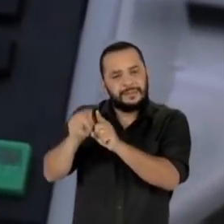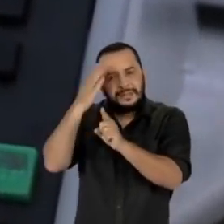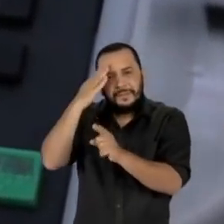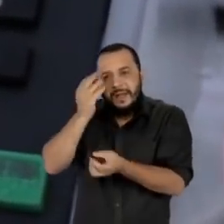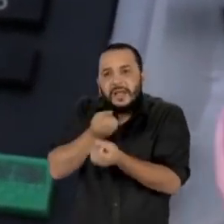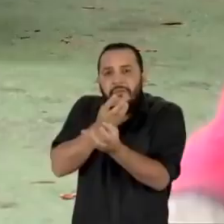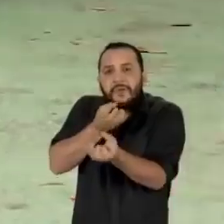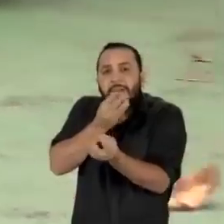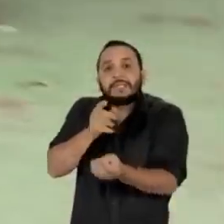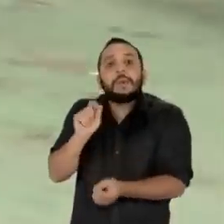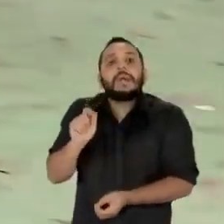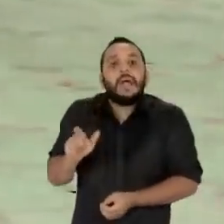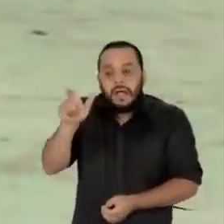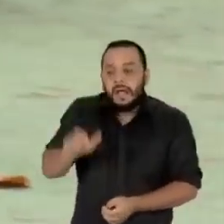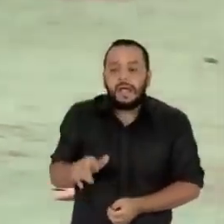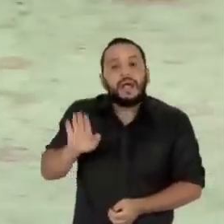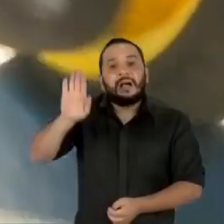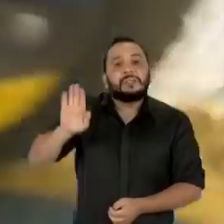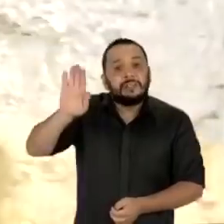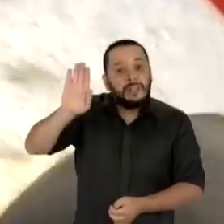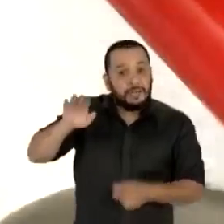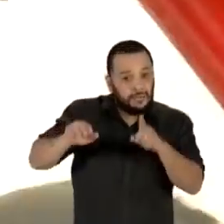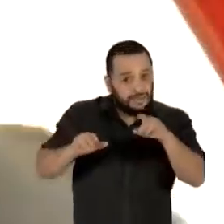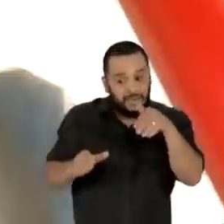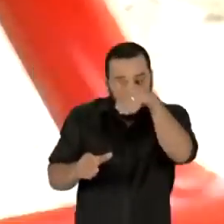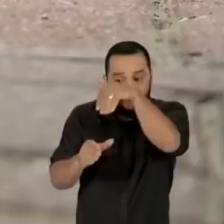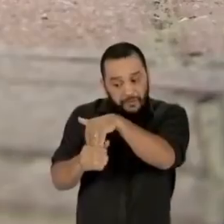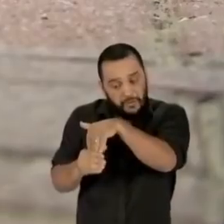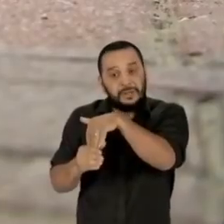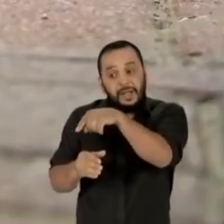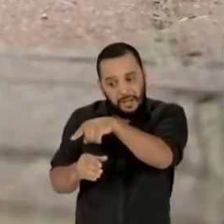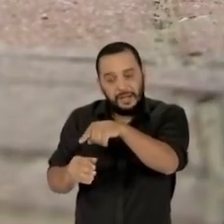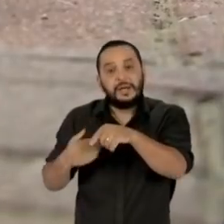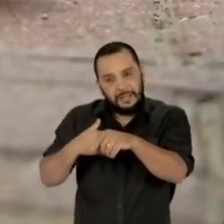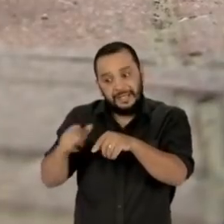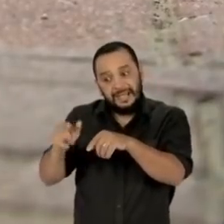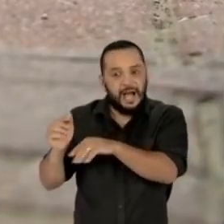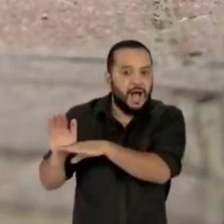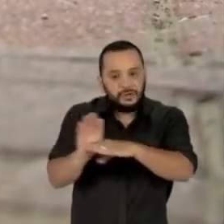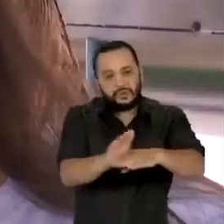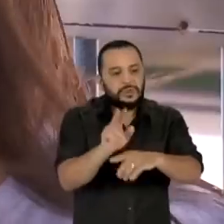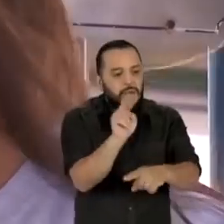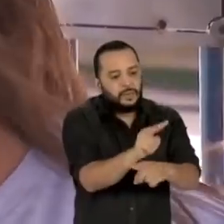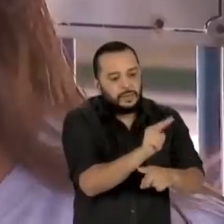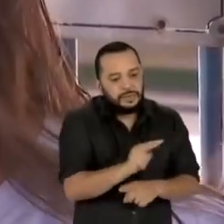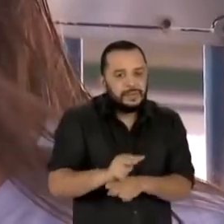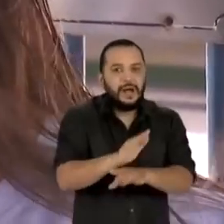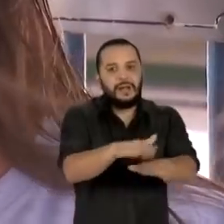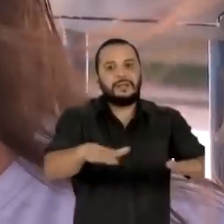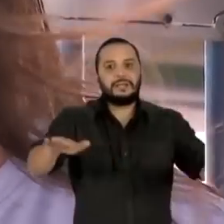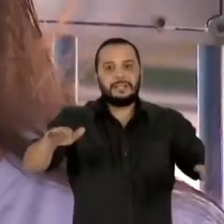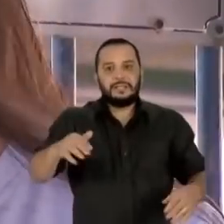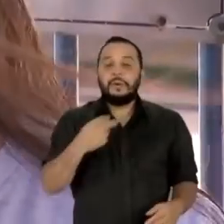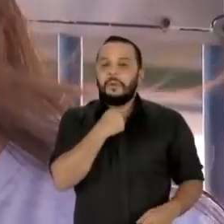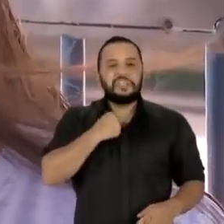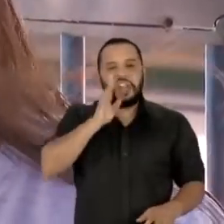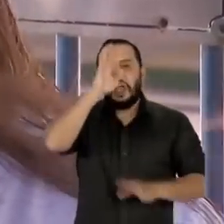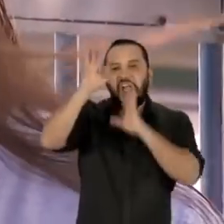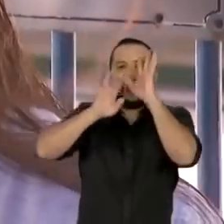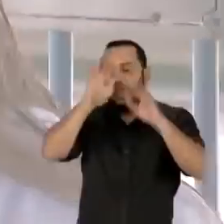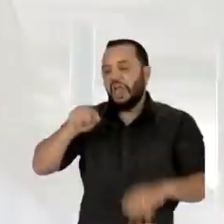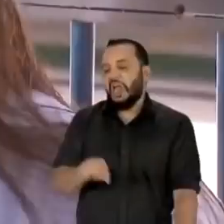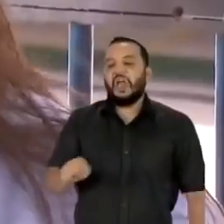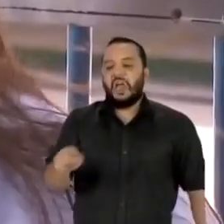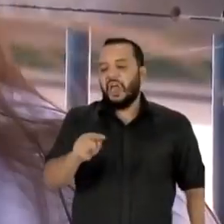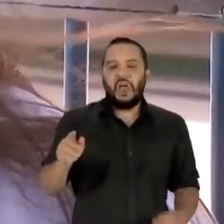sobre os candidatos no seu voto pode o futuro de uma criança a gente tem que observar não pode chegar lá e